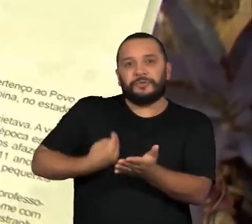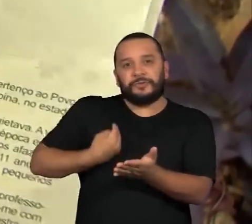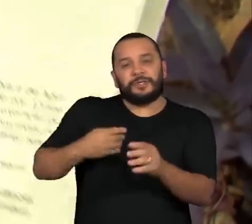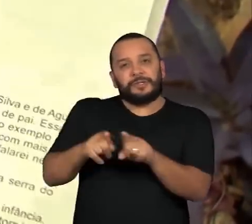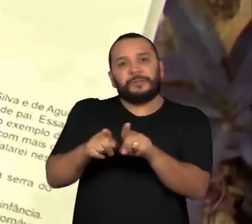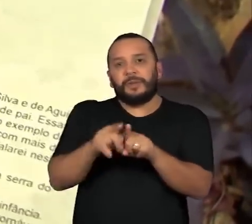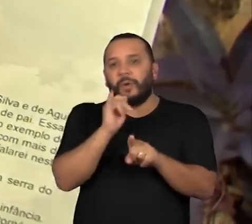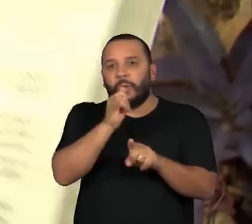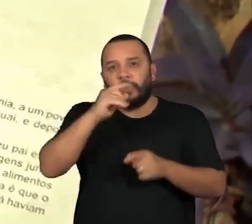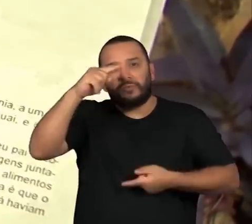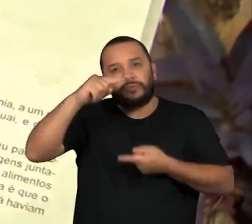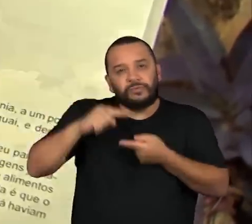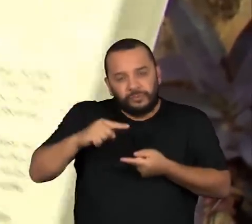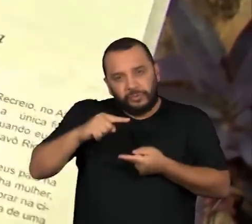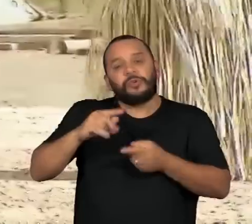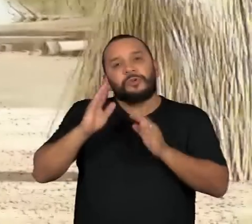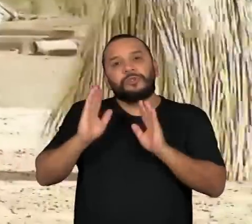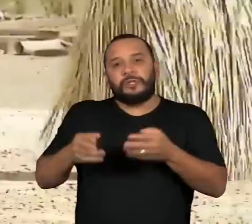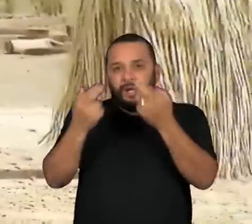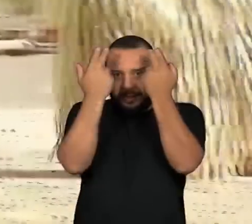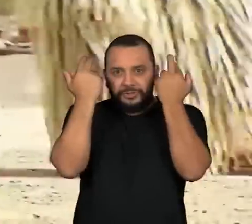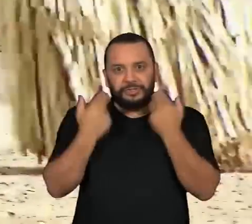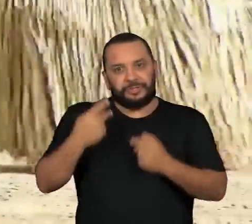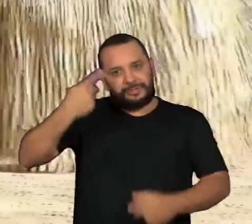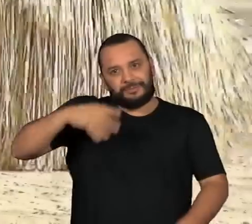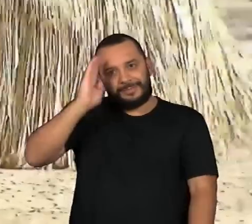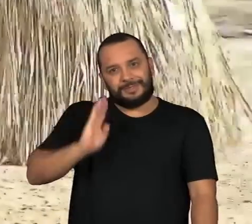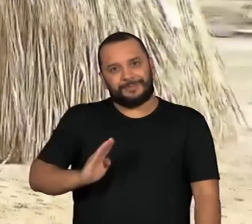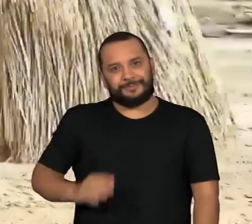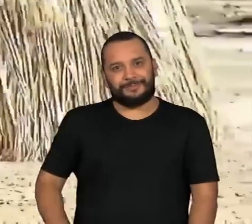diversas etnias brasileiras.